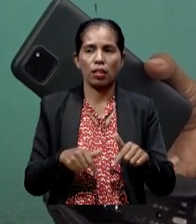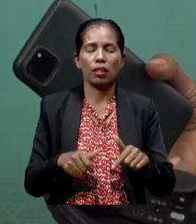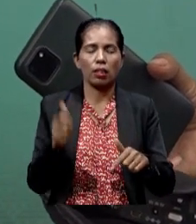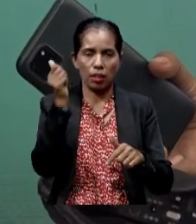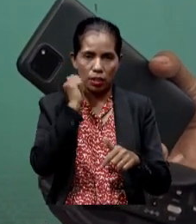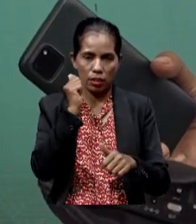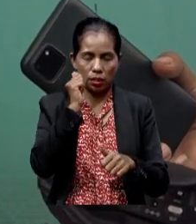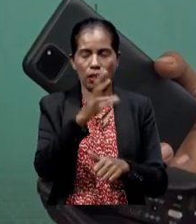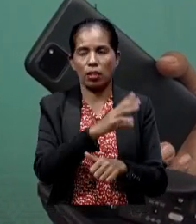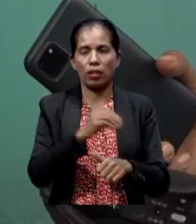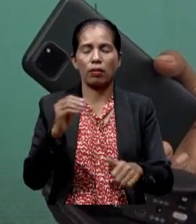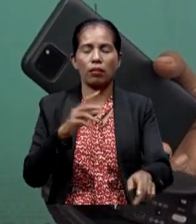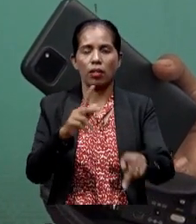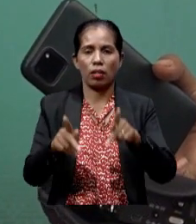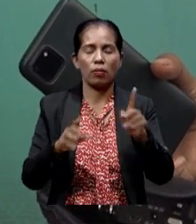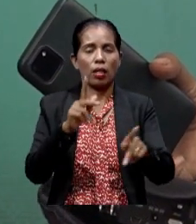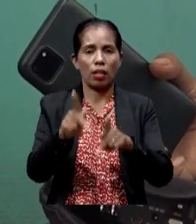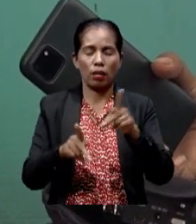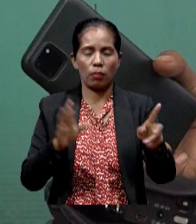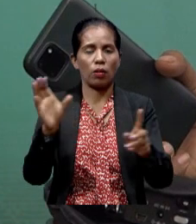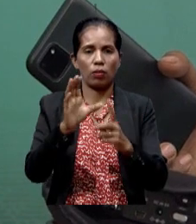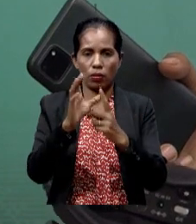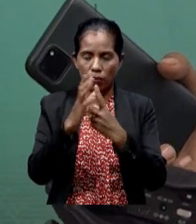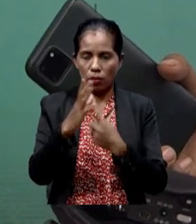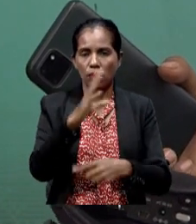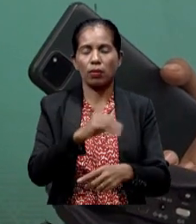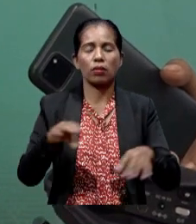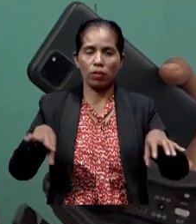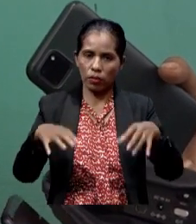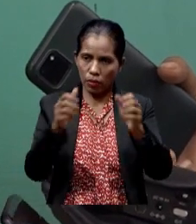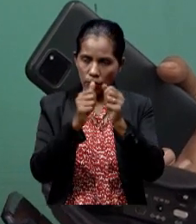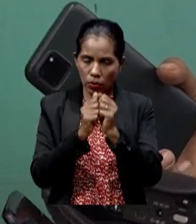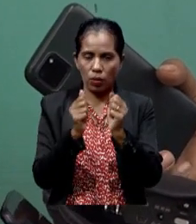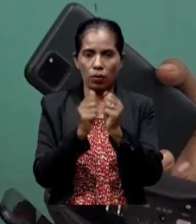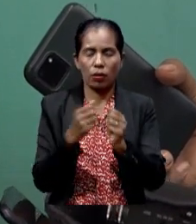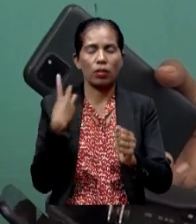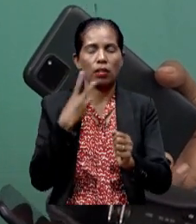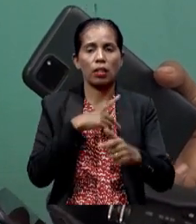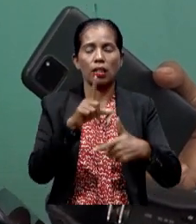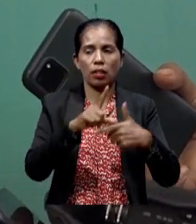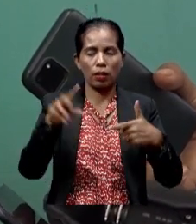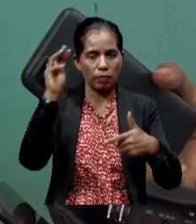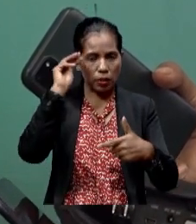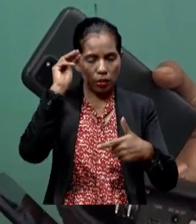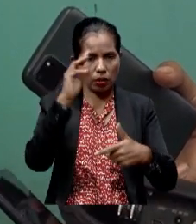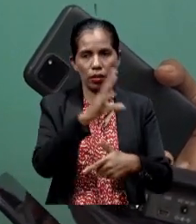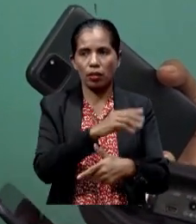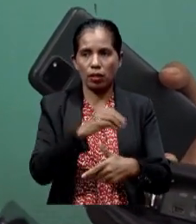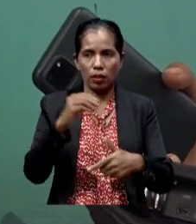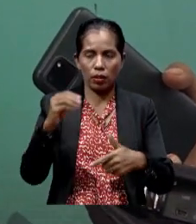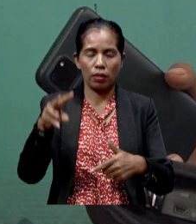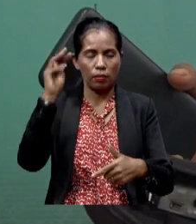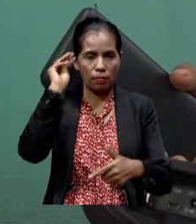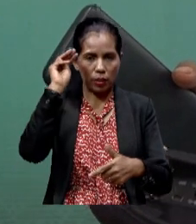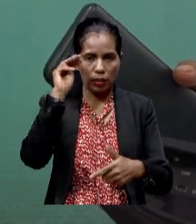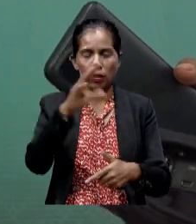ASEAN, a comunidade sociocultural, né? A tu belo serviço, a mutu, que está em linhas ministrais, e também correspondem ministros